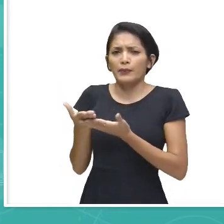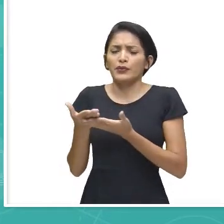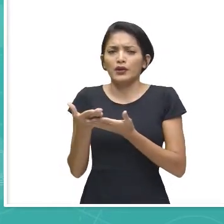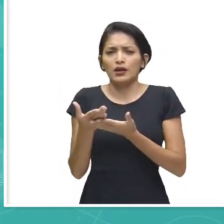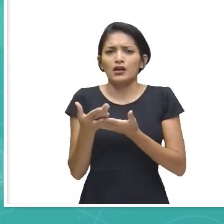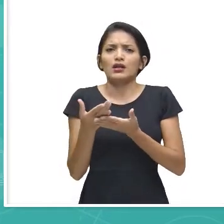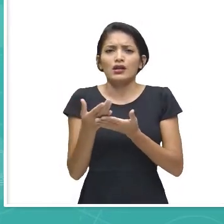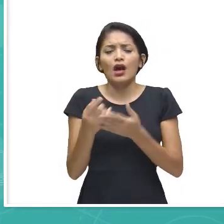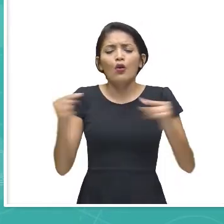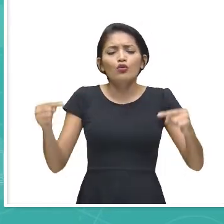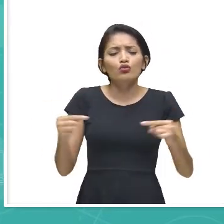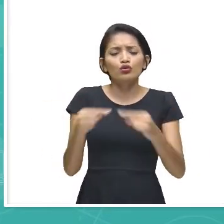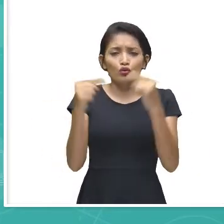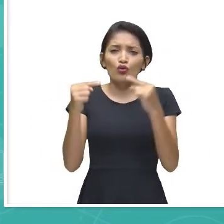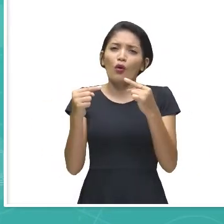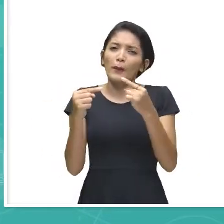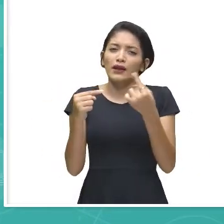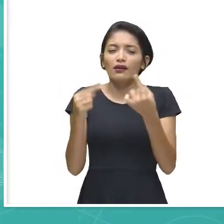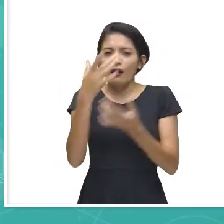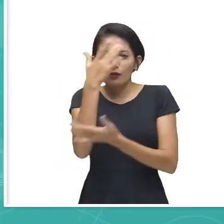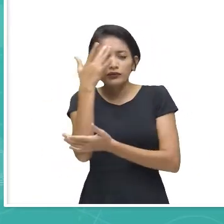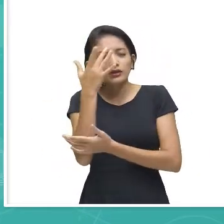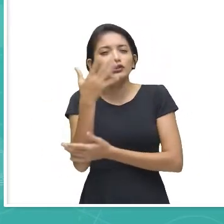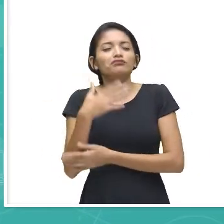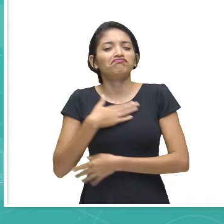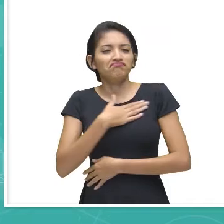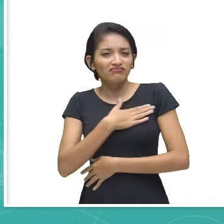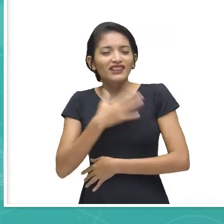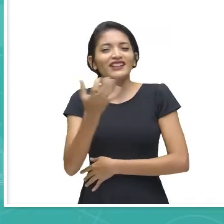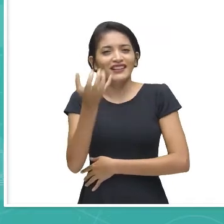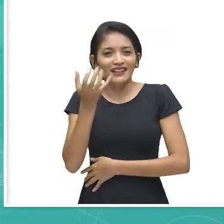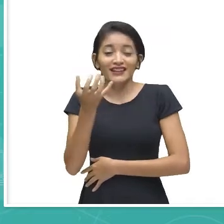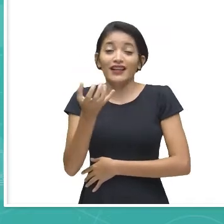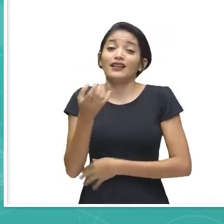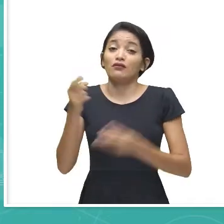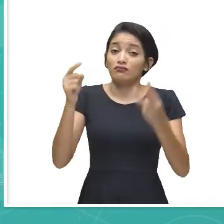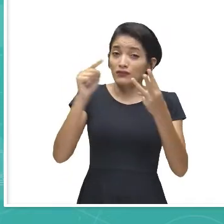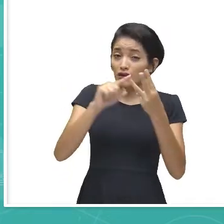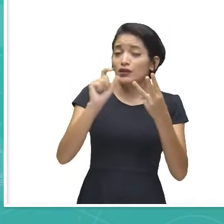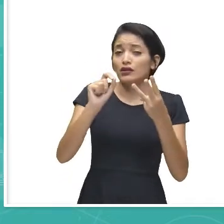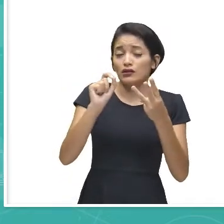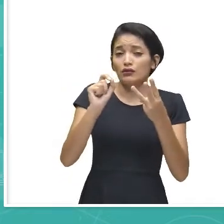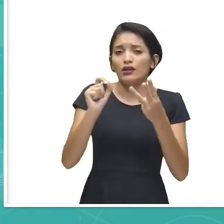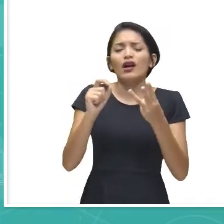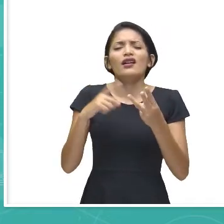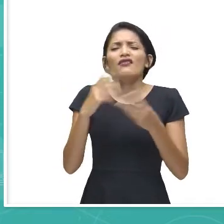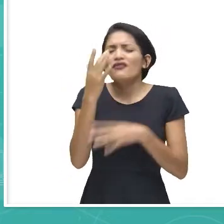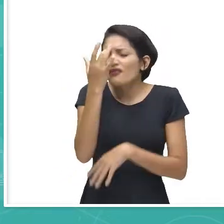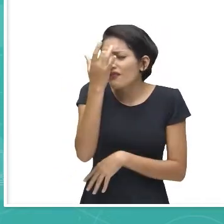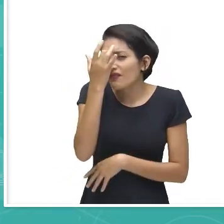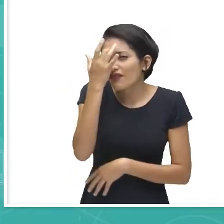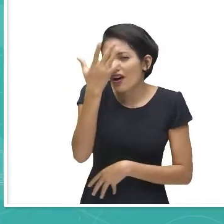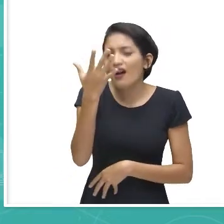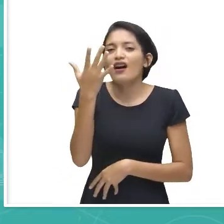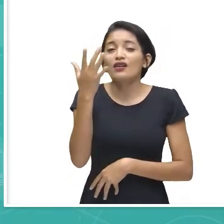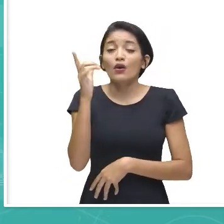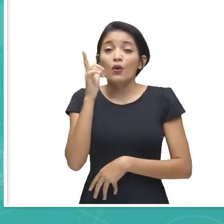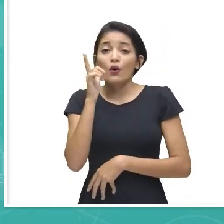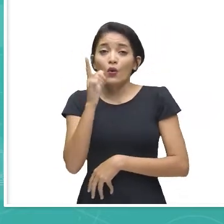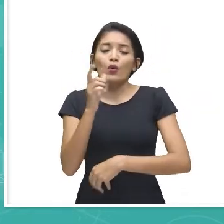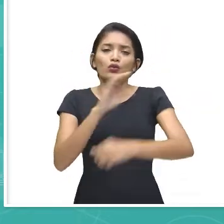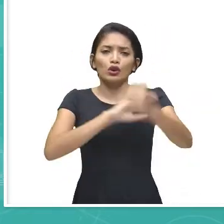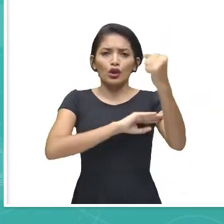mais contemplado, digamos assim, porque esse biotipo físico, ele tem mais facilidade de ganhar